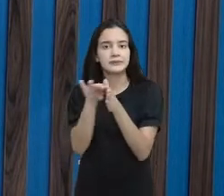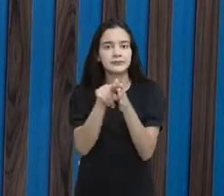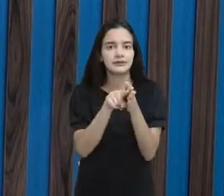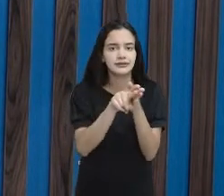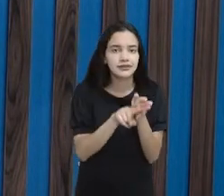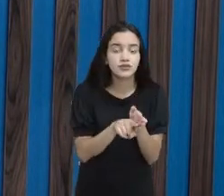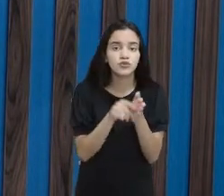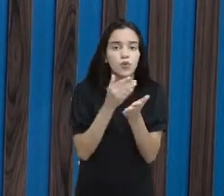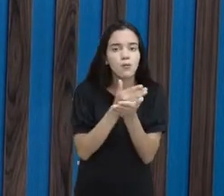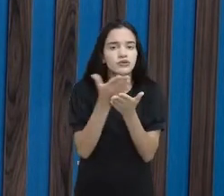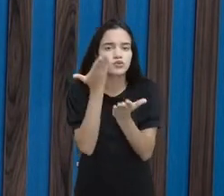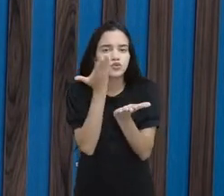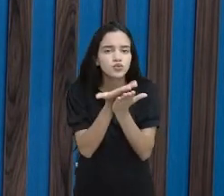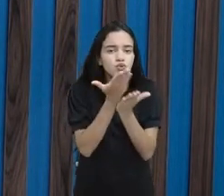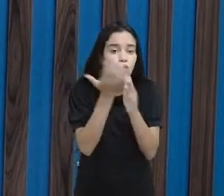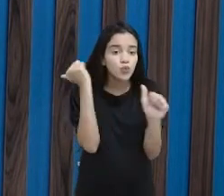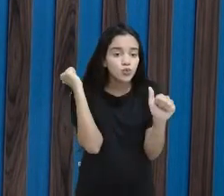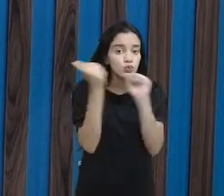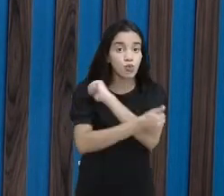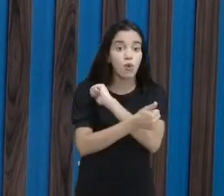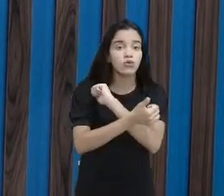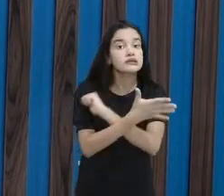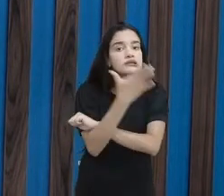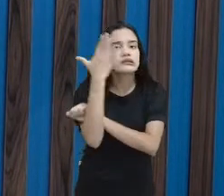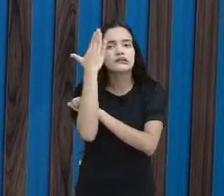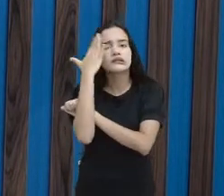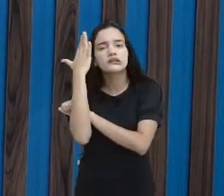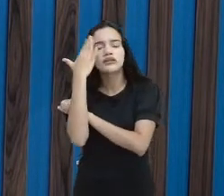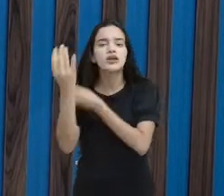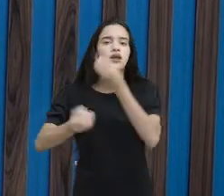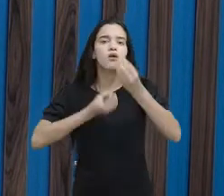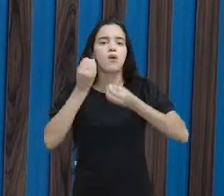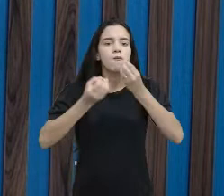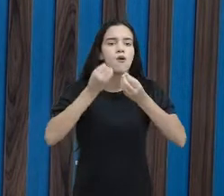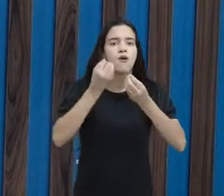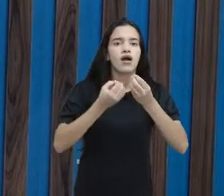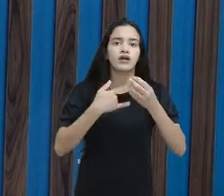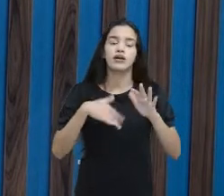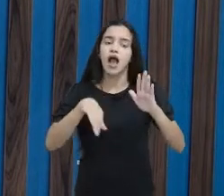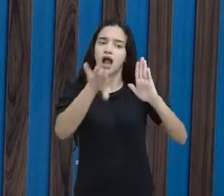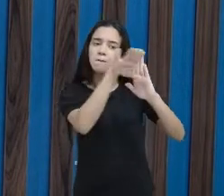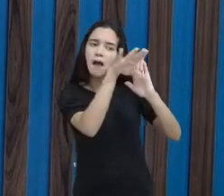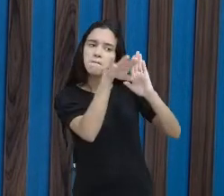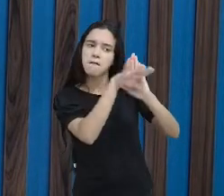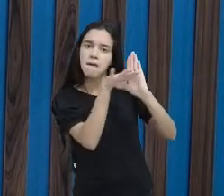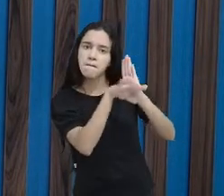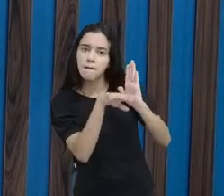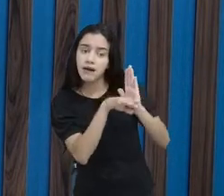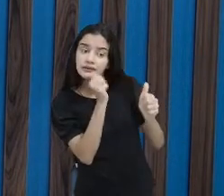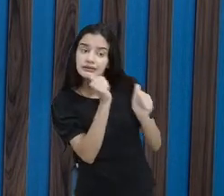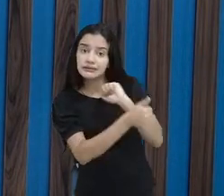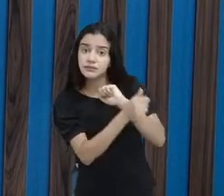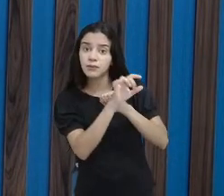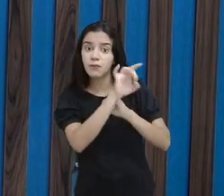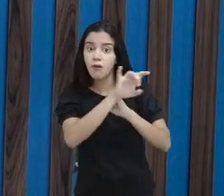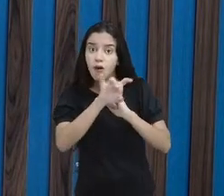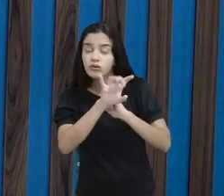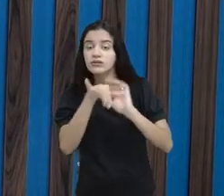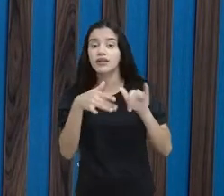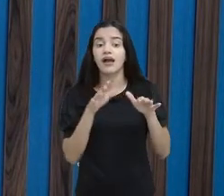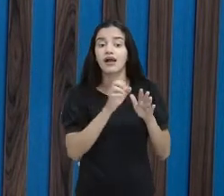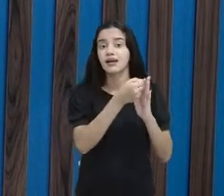a estudar os esportes e entender como cada um deles, né, era caracterizado. Como é que a